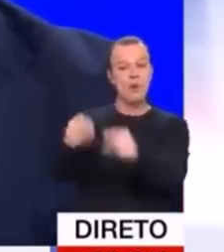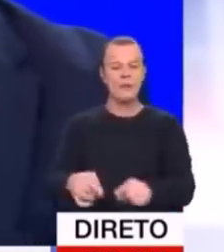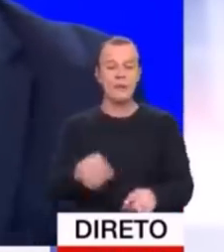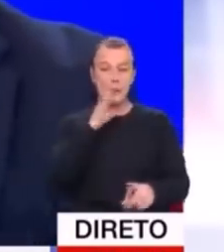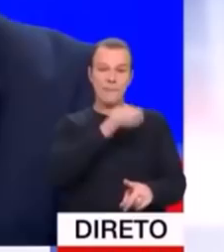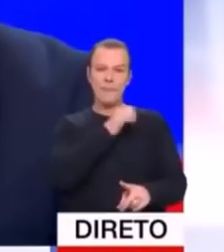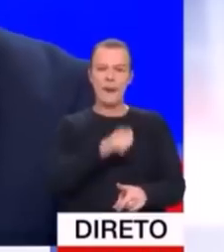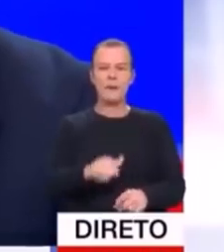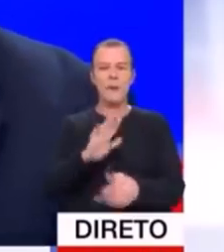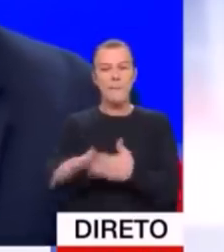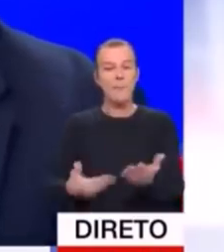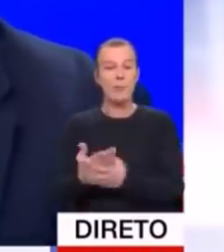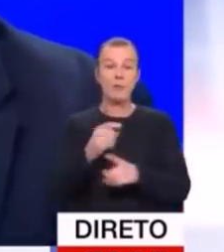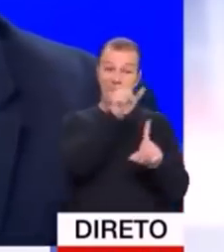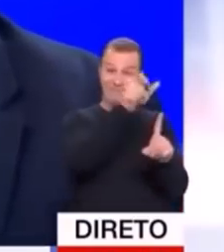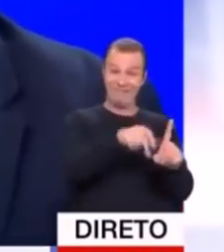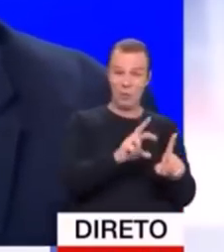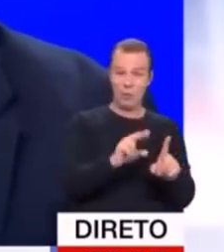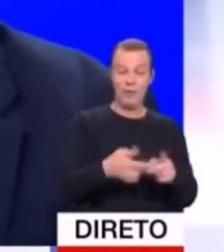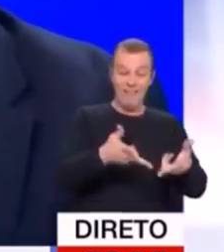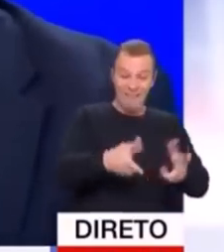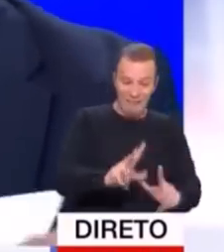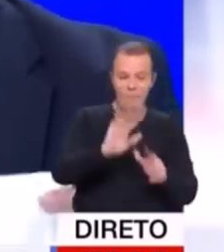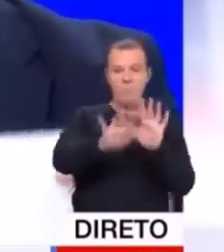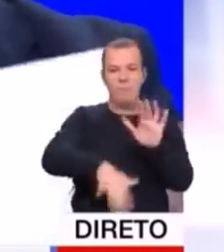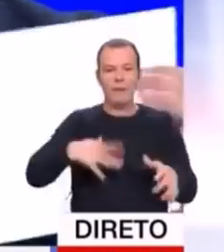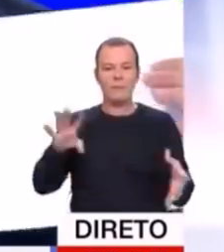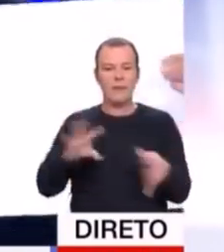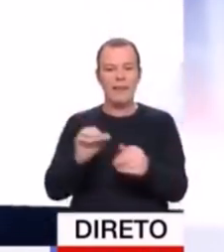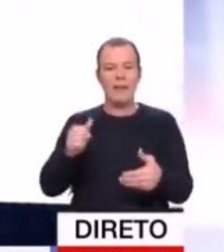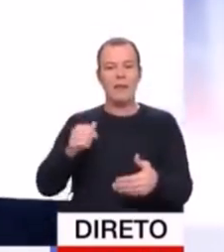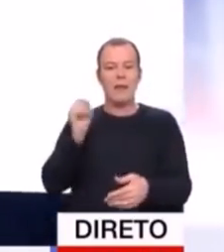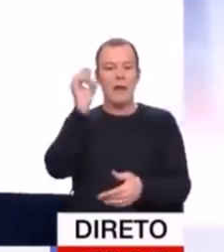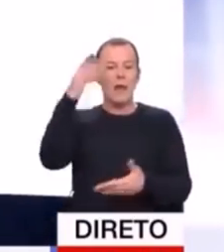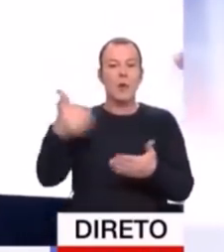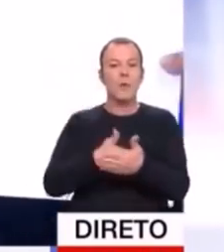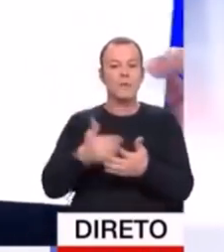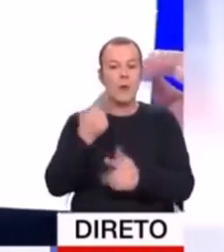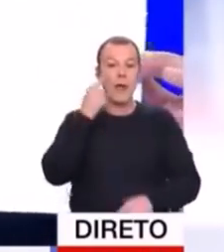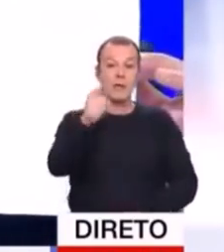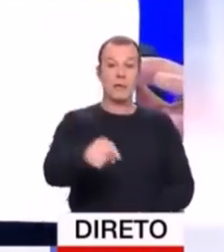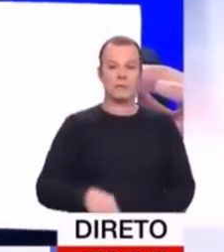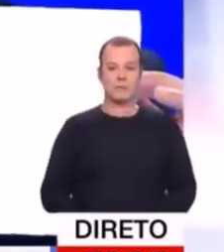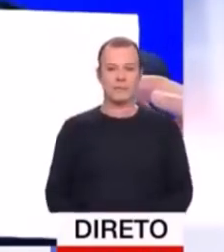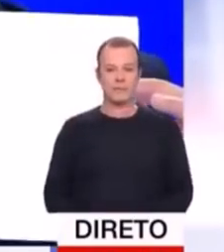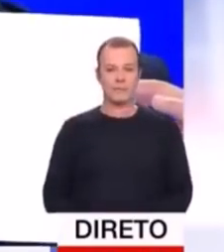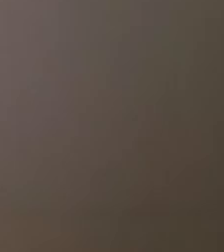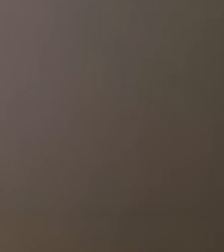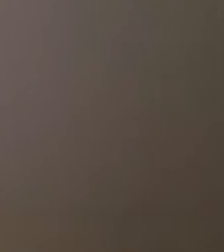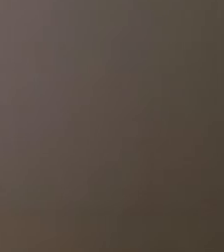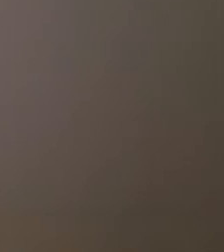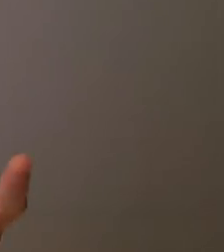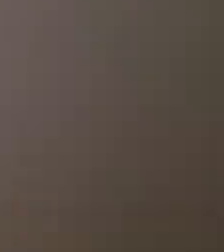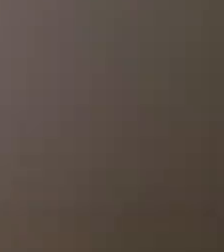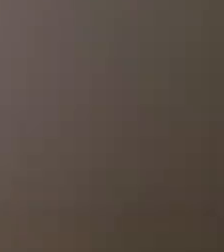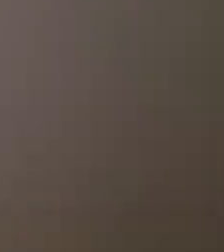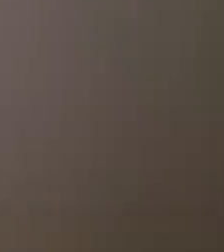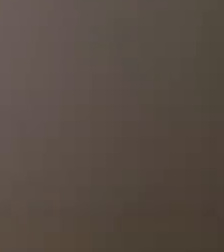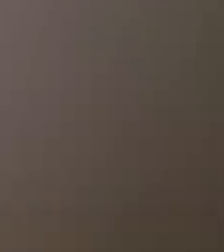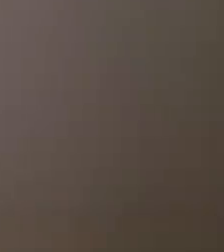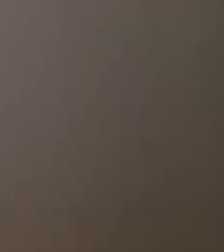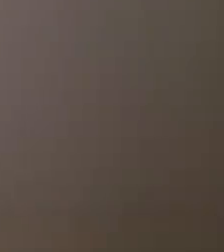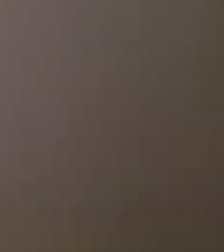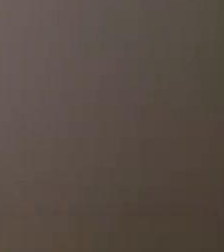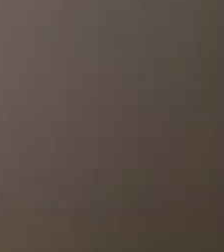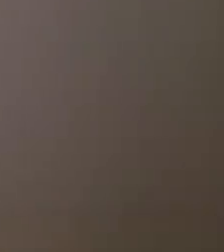qual é que foi a proposta que correr Tavares apresenta ou eu o livre no Parlamento sobre corrupção é esta aqui é nunca apresentou nenhuma aqui se vê na qualidade de